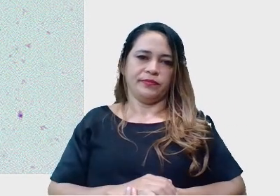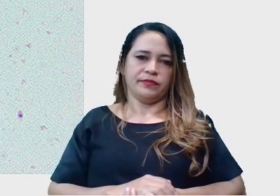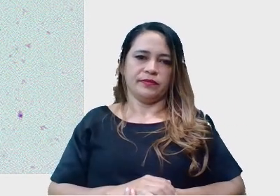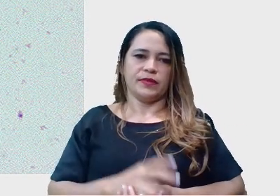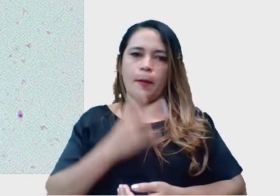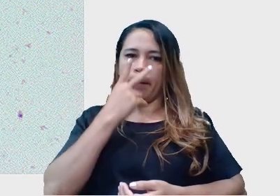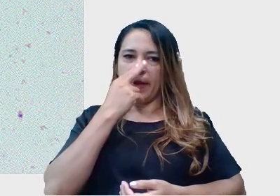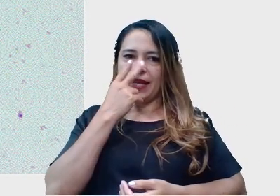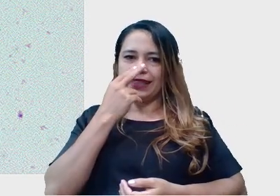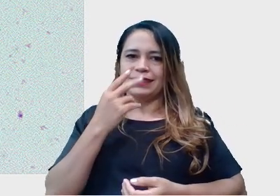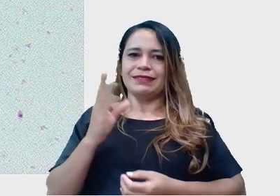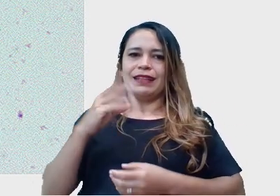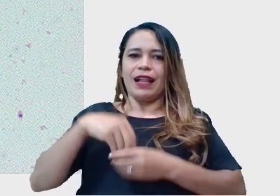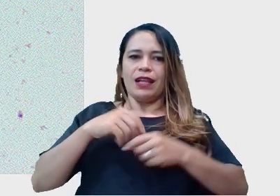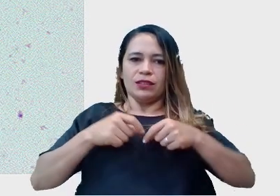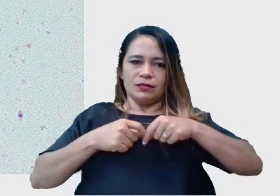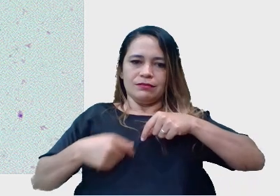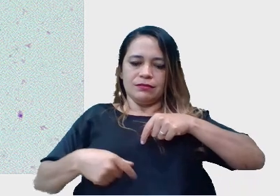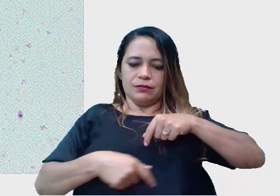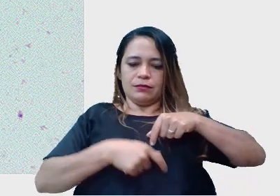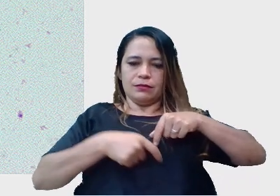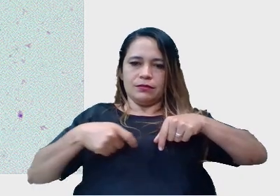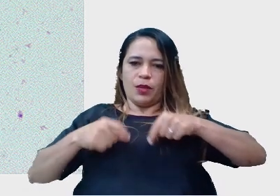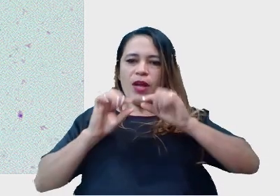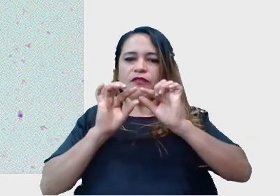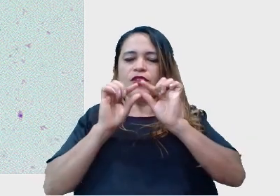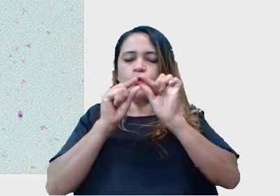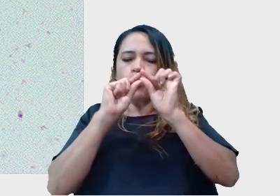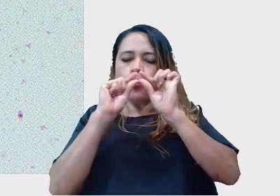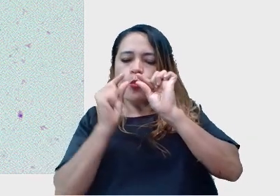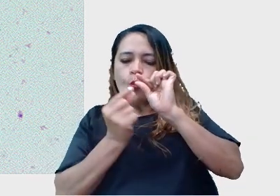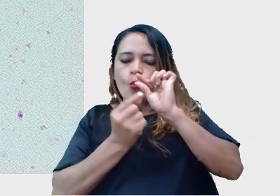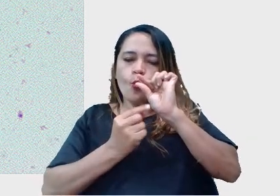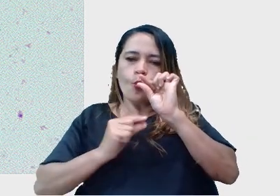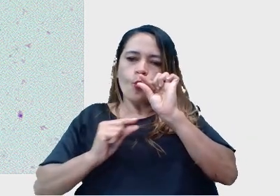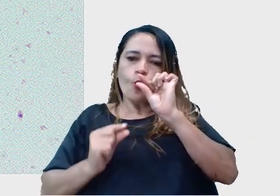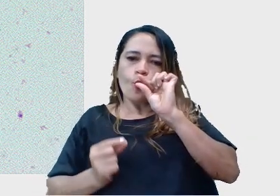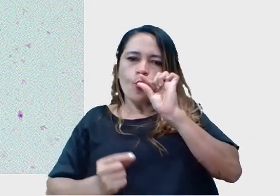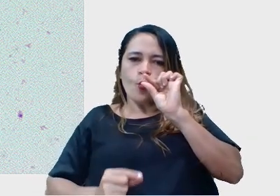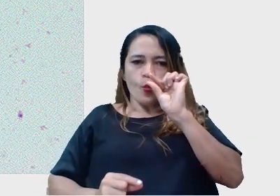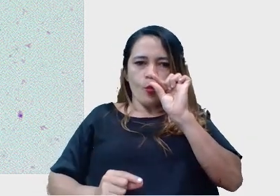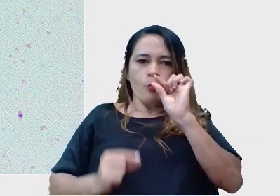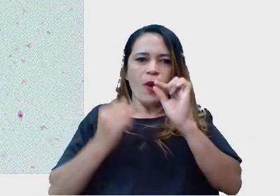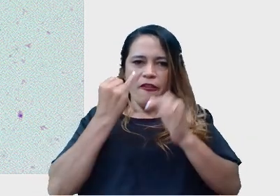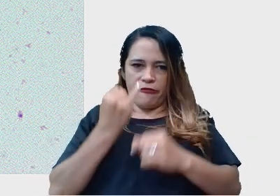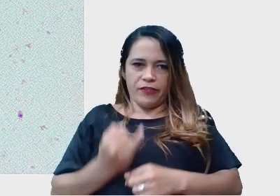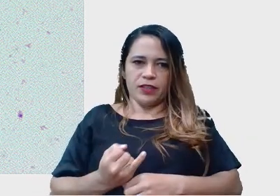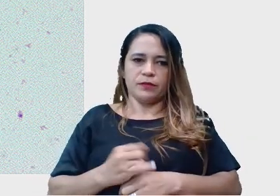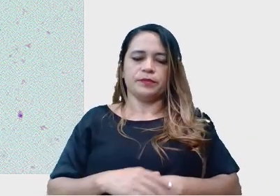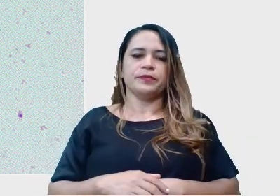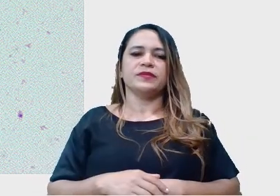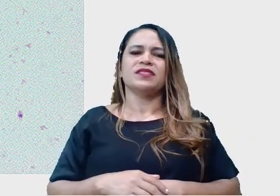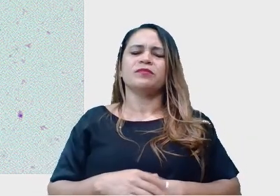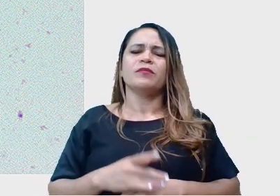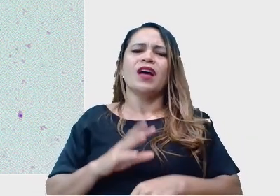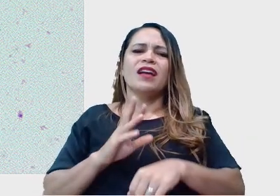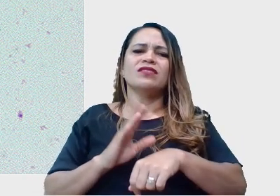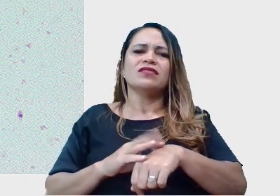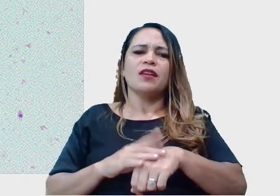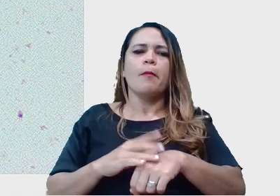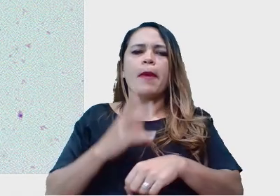agora no intestino delgado, tá? Que é aquele intestino mais fino que a gente tem antes do intestino grosso. Mas os sintomas são muito parecidos.